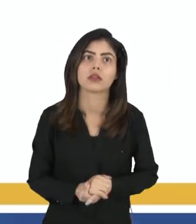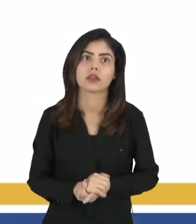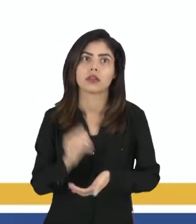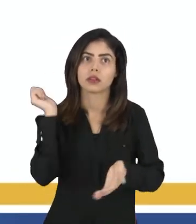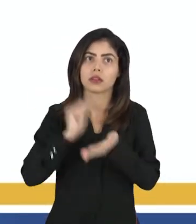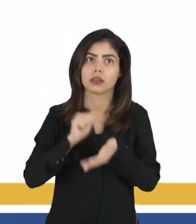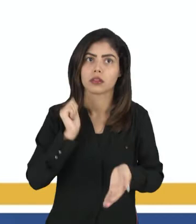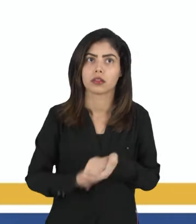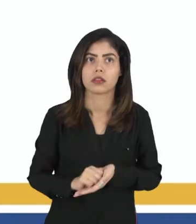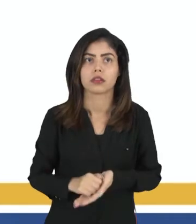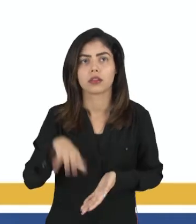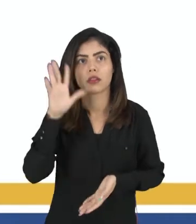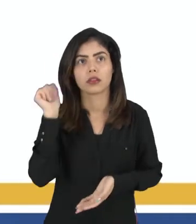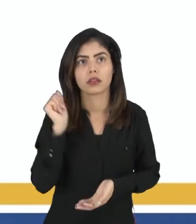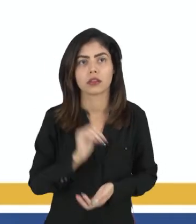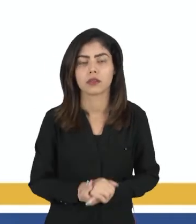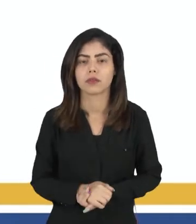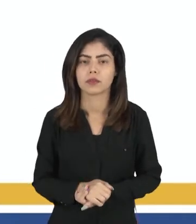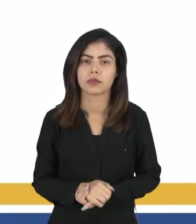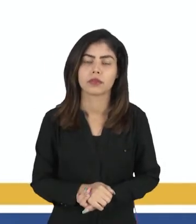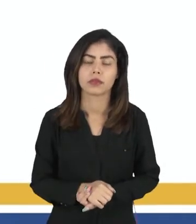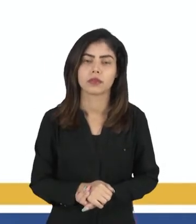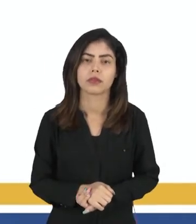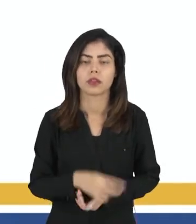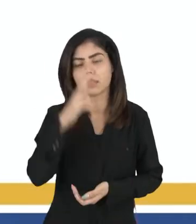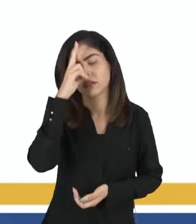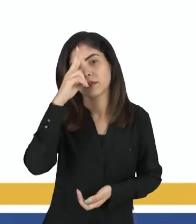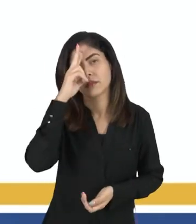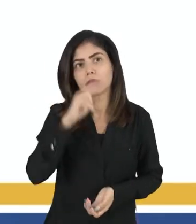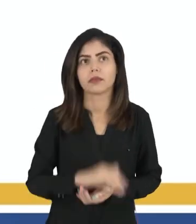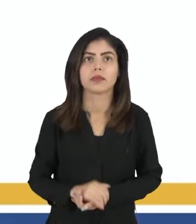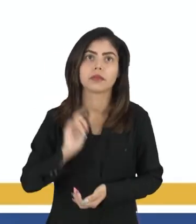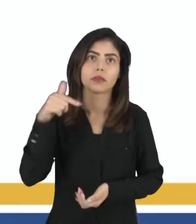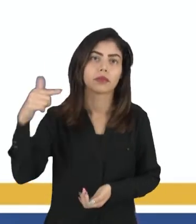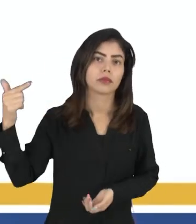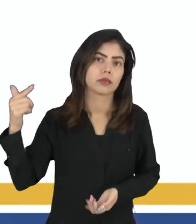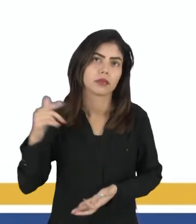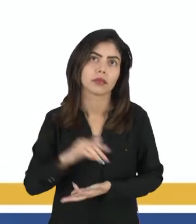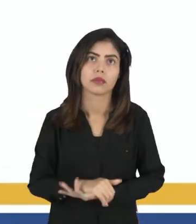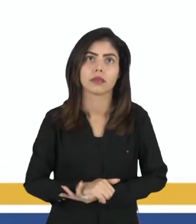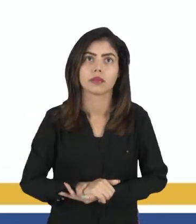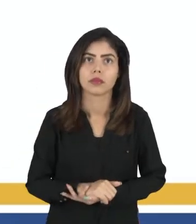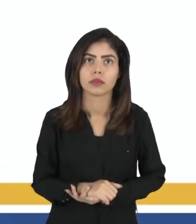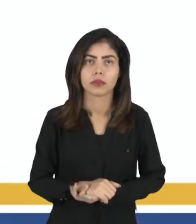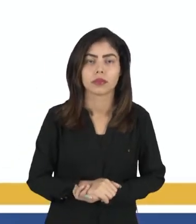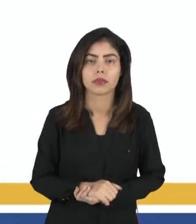notar, oír, escuchar, confesar, recordar, etc. ¿Ok?